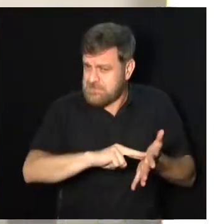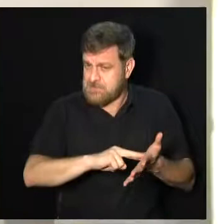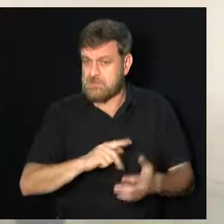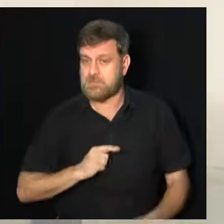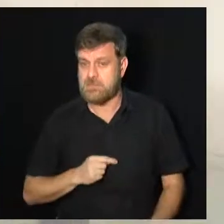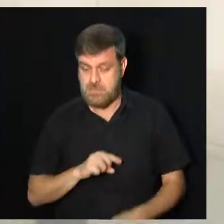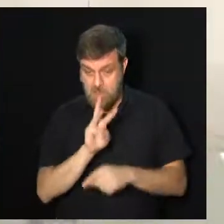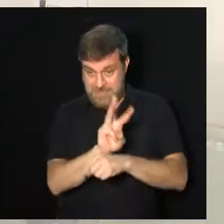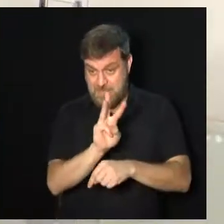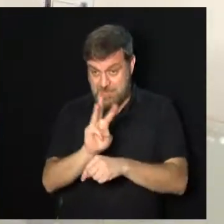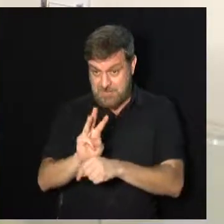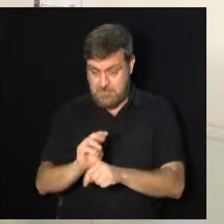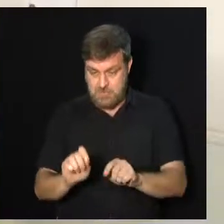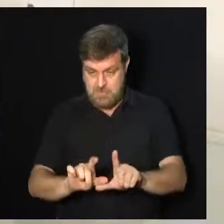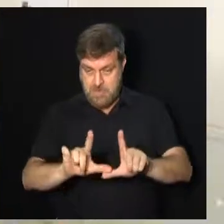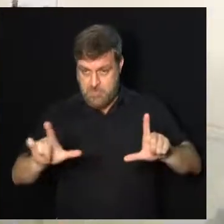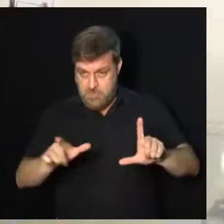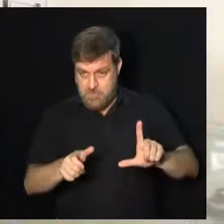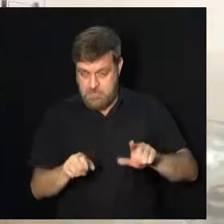nosso site